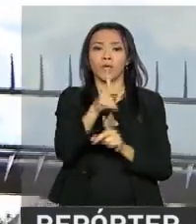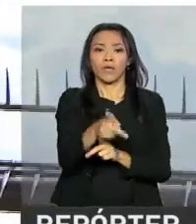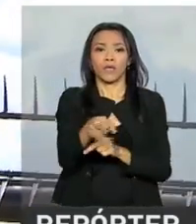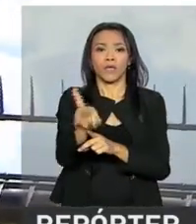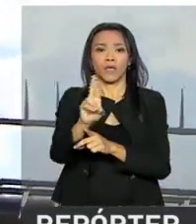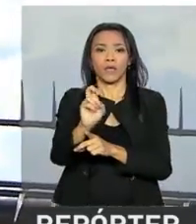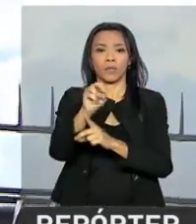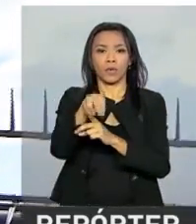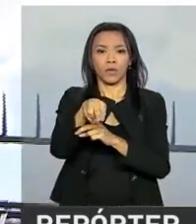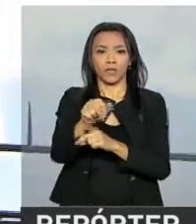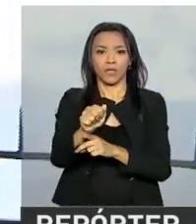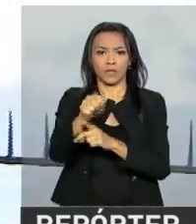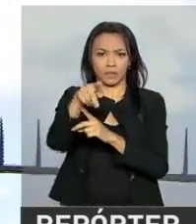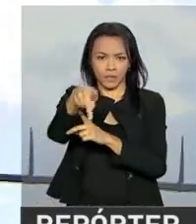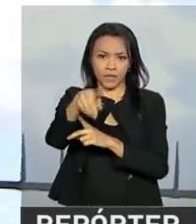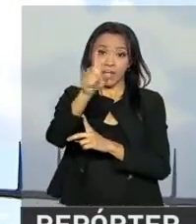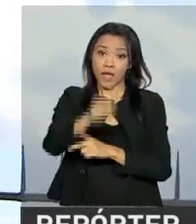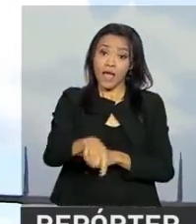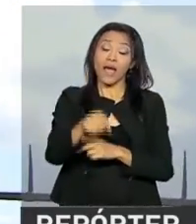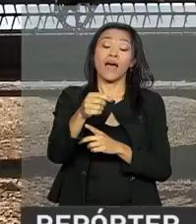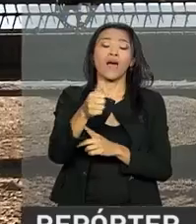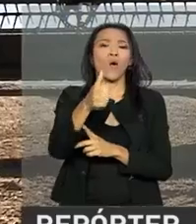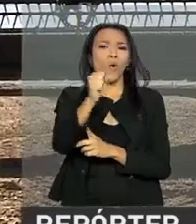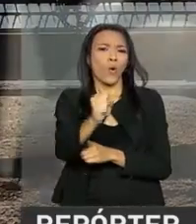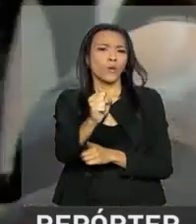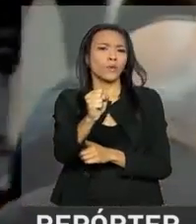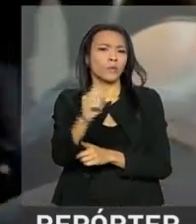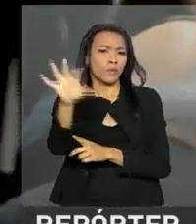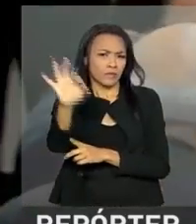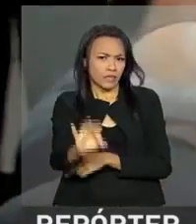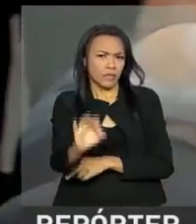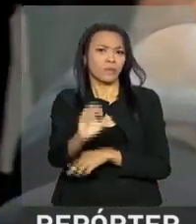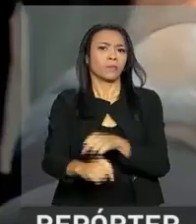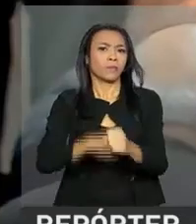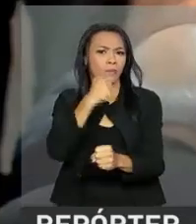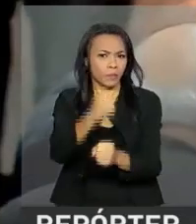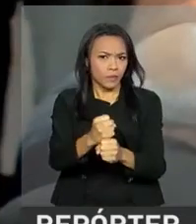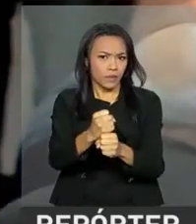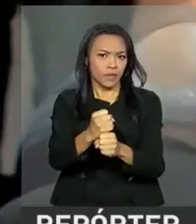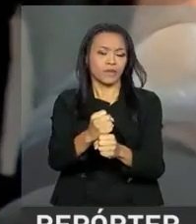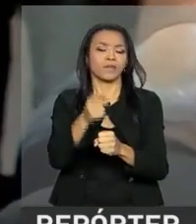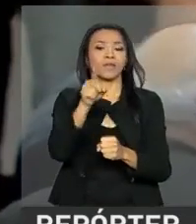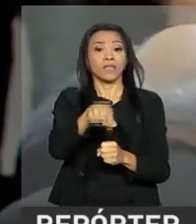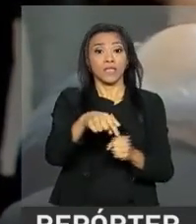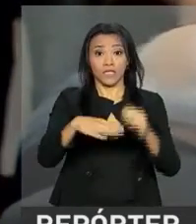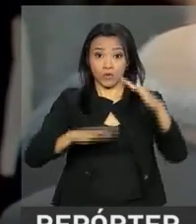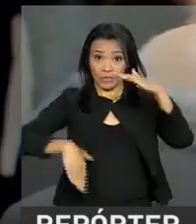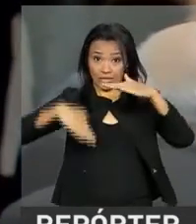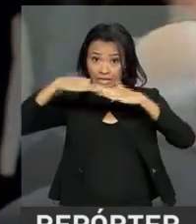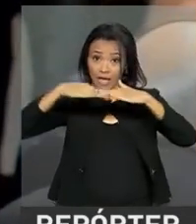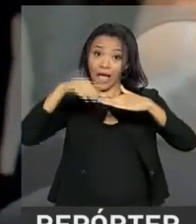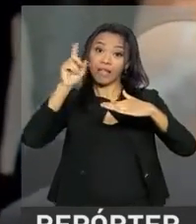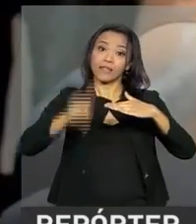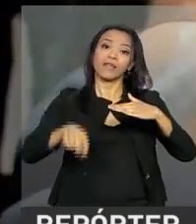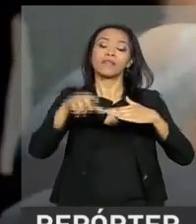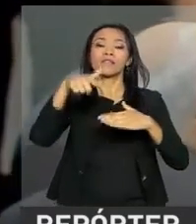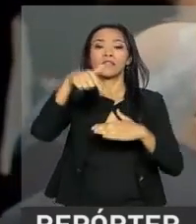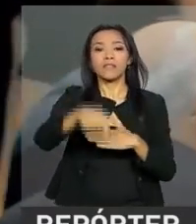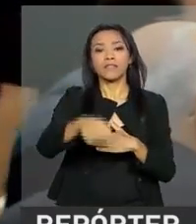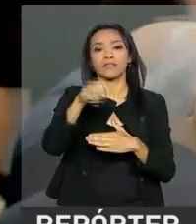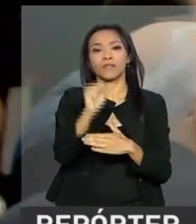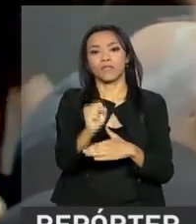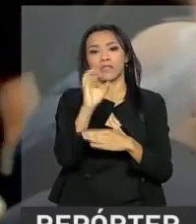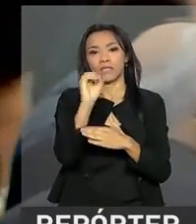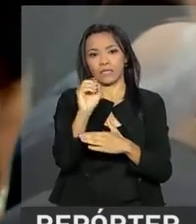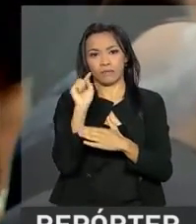as taxas de juros são de 8,5% ao ano e o teto de financiamento é de até R$ 780 mil. Reais.